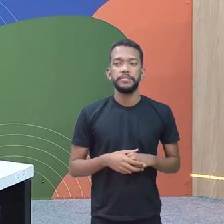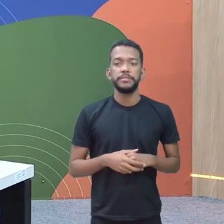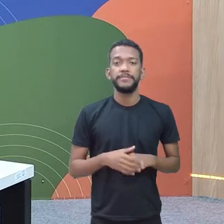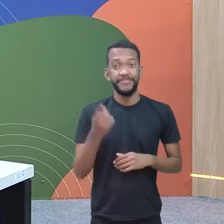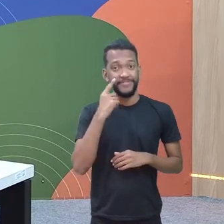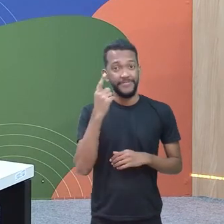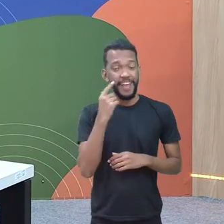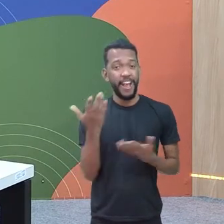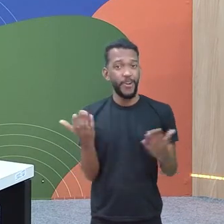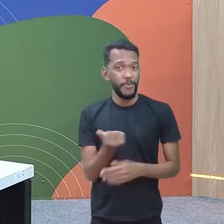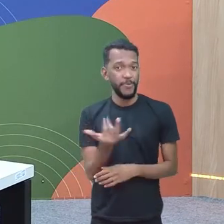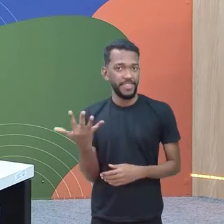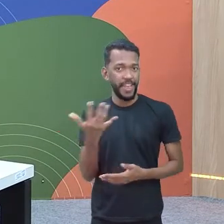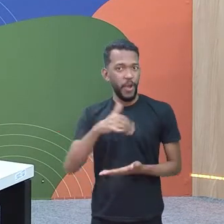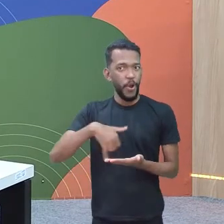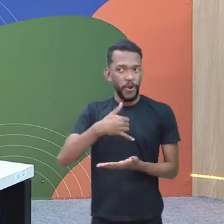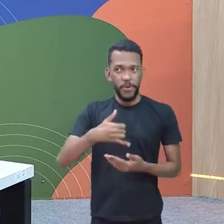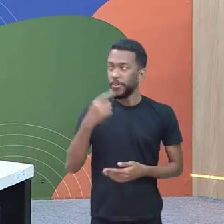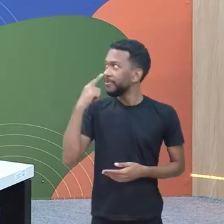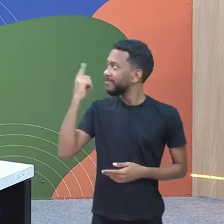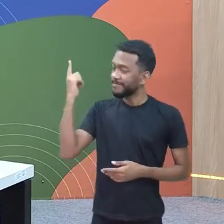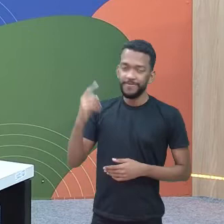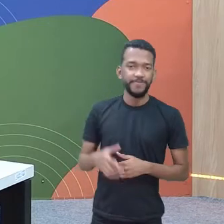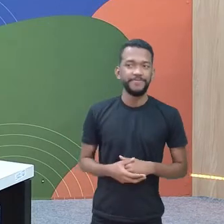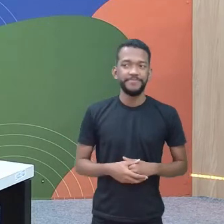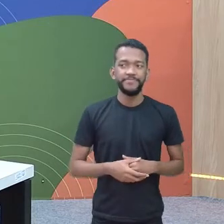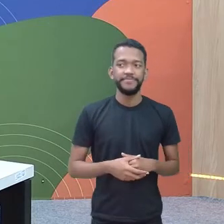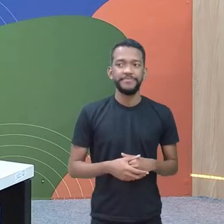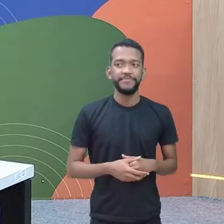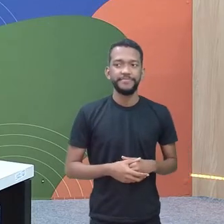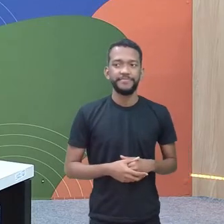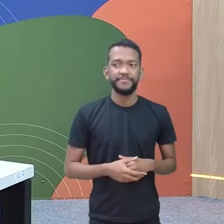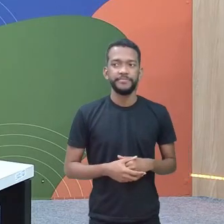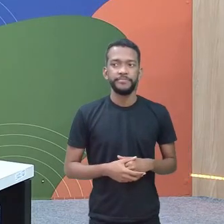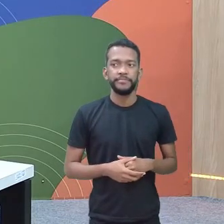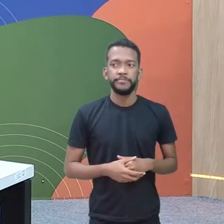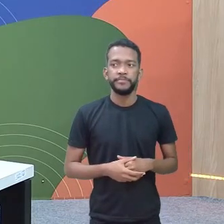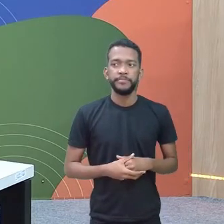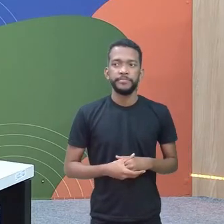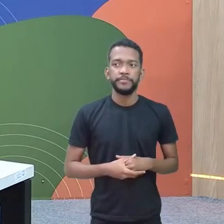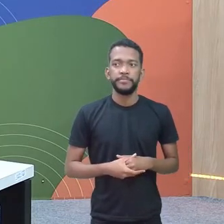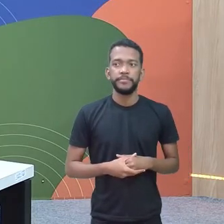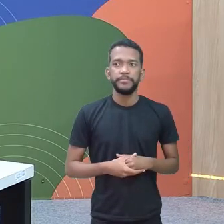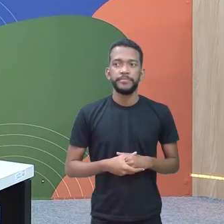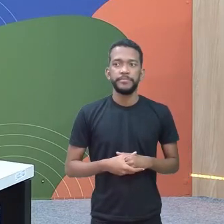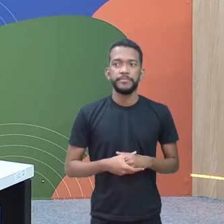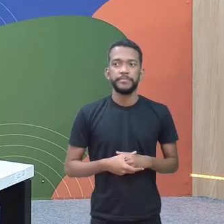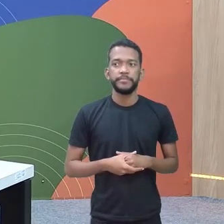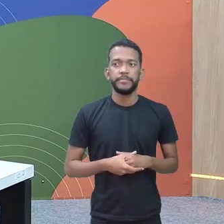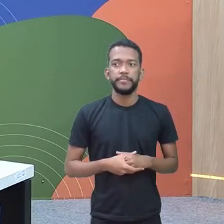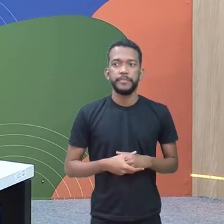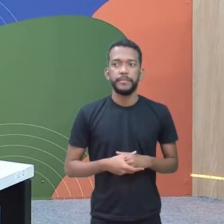ver a quantidade, nem mais, nem menos. A dosagem certa. Então, vamos lá.